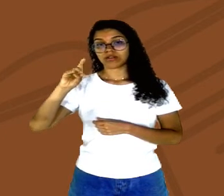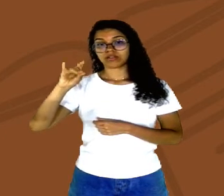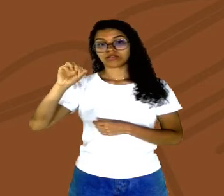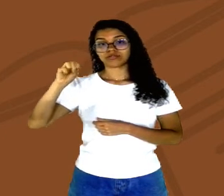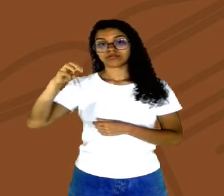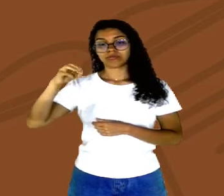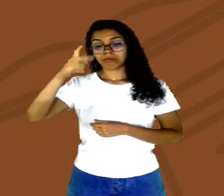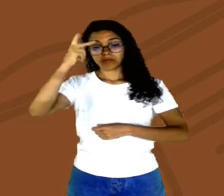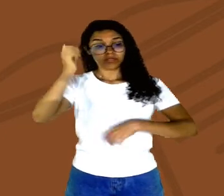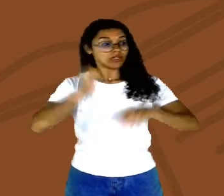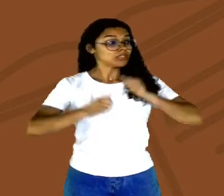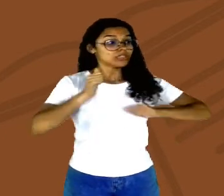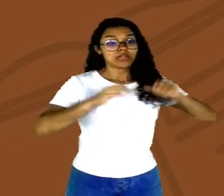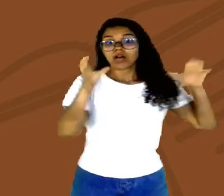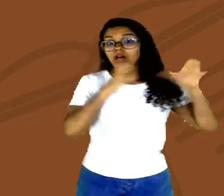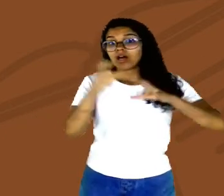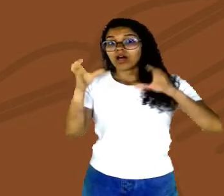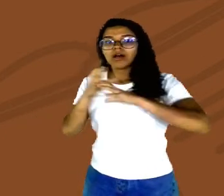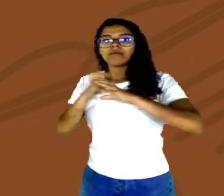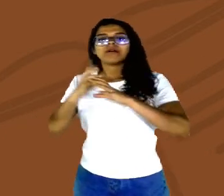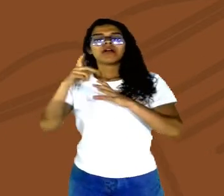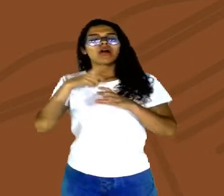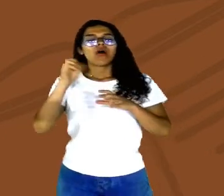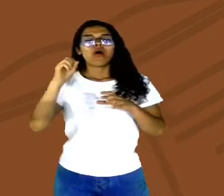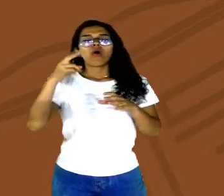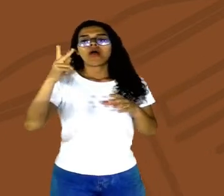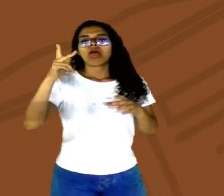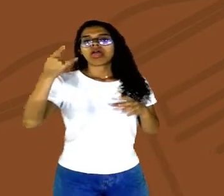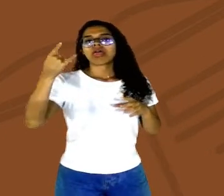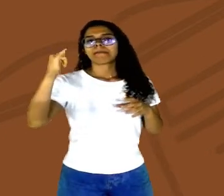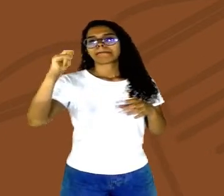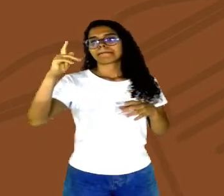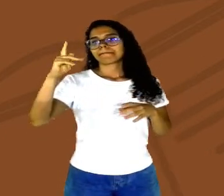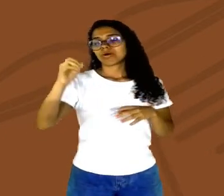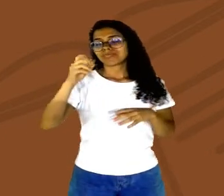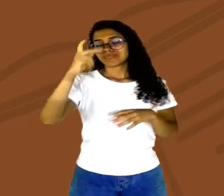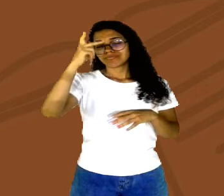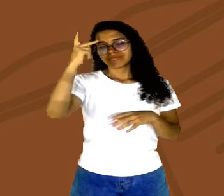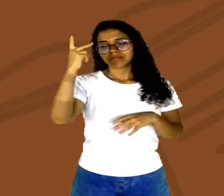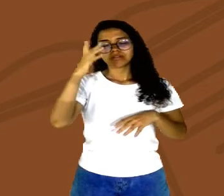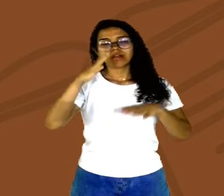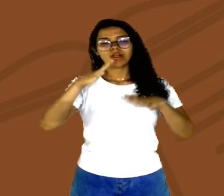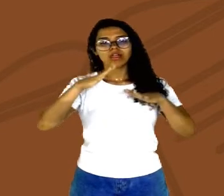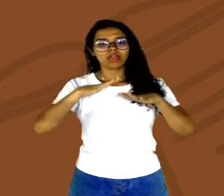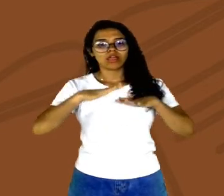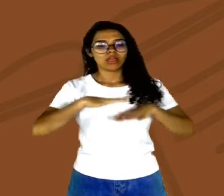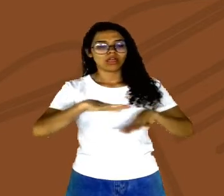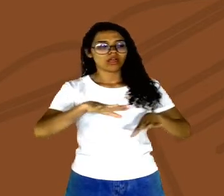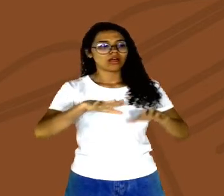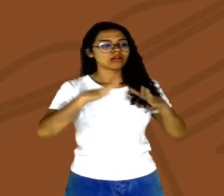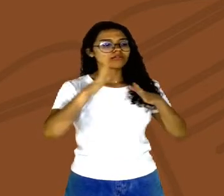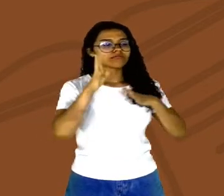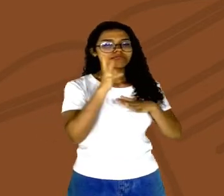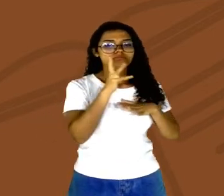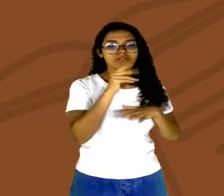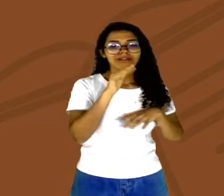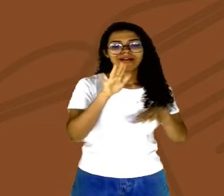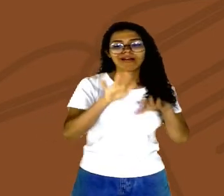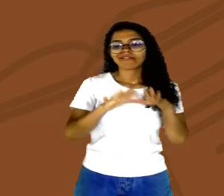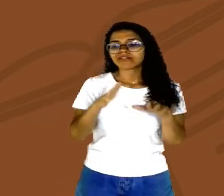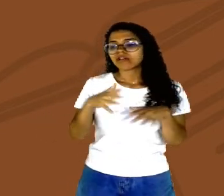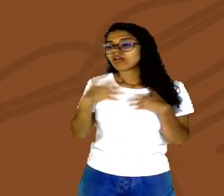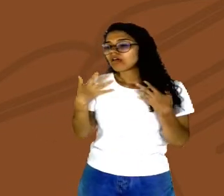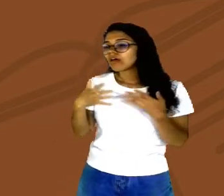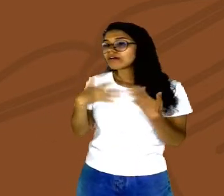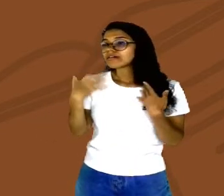ou hipotireoidismo, que é deficiência desses hormônios. A pessoa tem um metabolismo acelerado, às vezes tem falta de